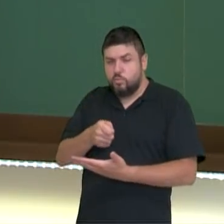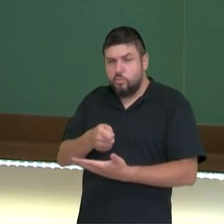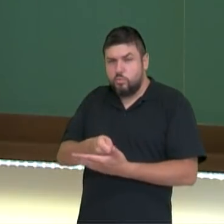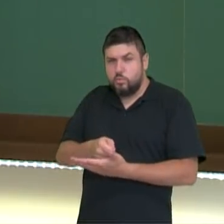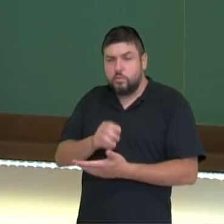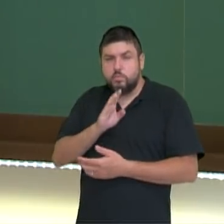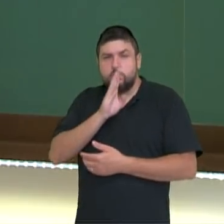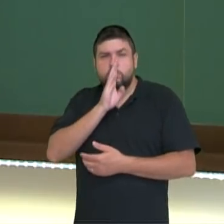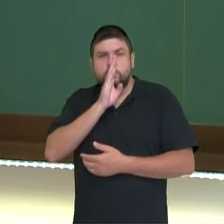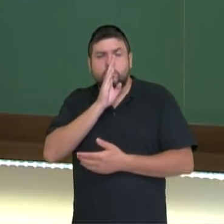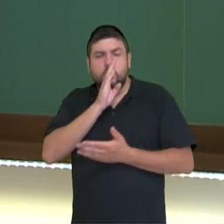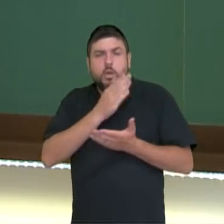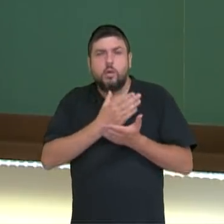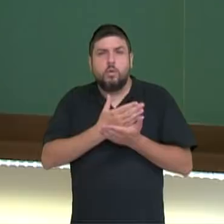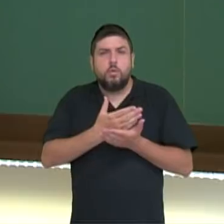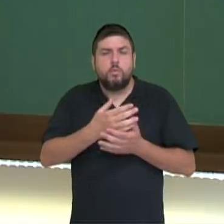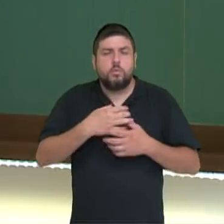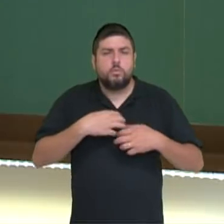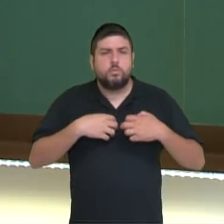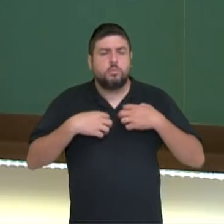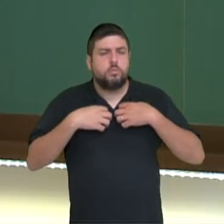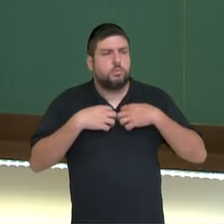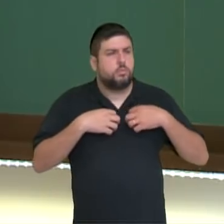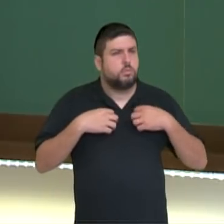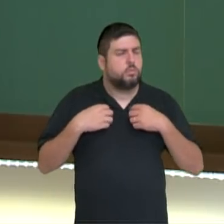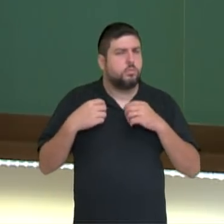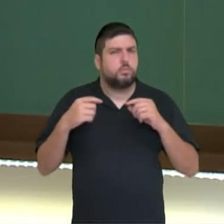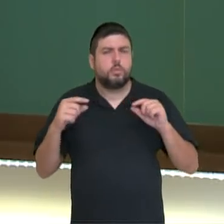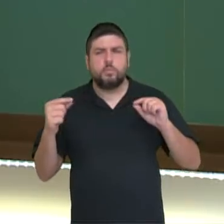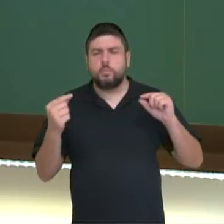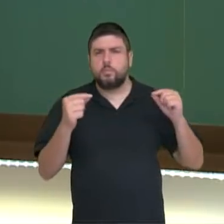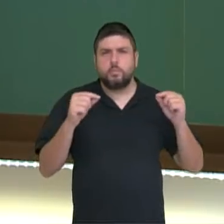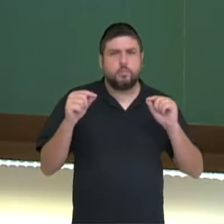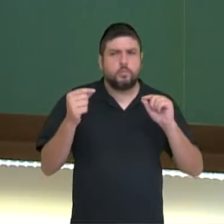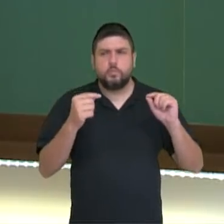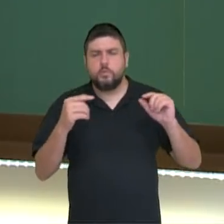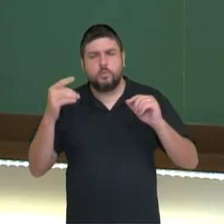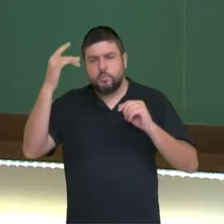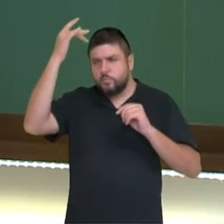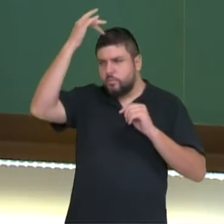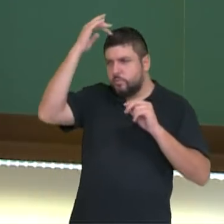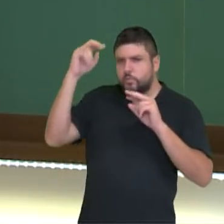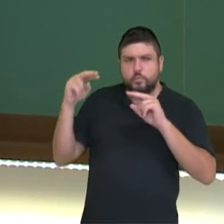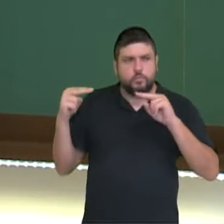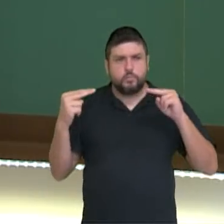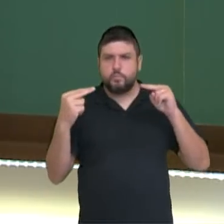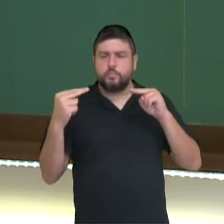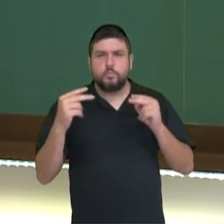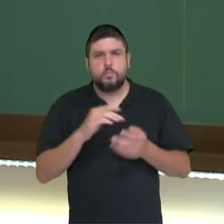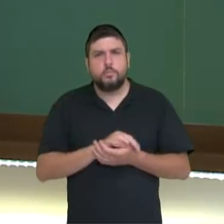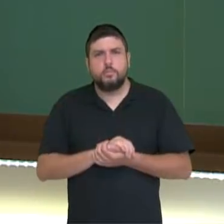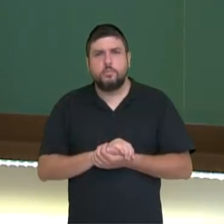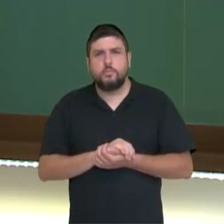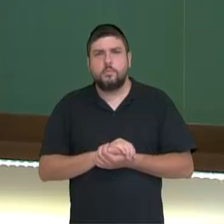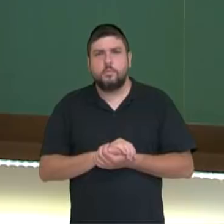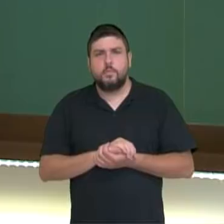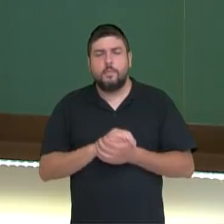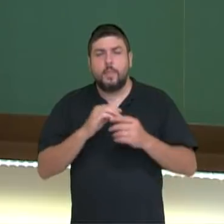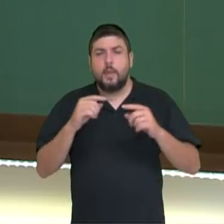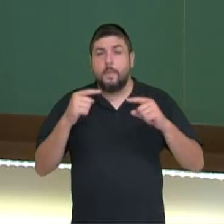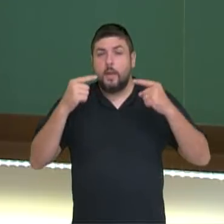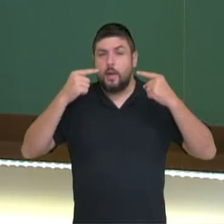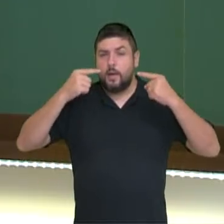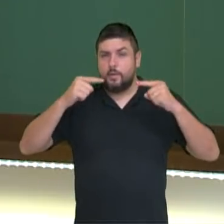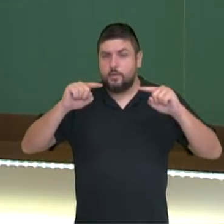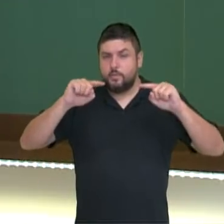as inquietações, não é mesmo? Então, a música naqueles 4 minutos e 33 segundos de